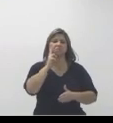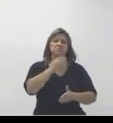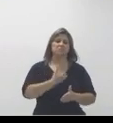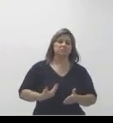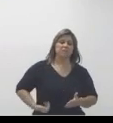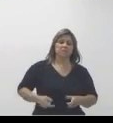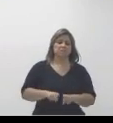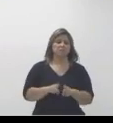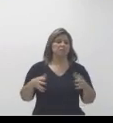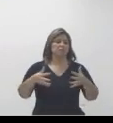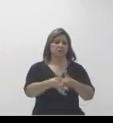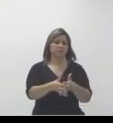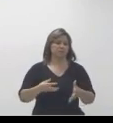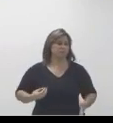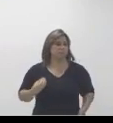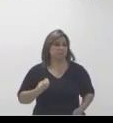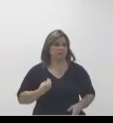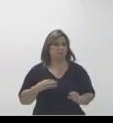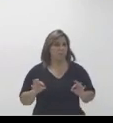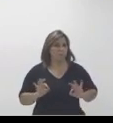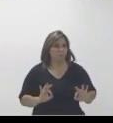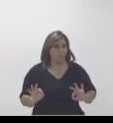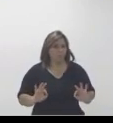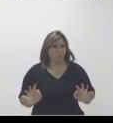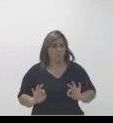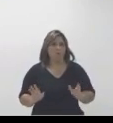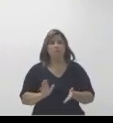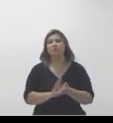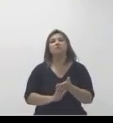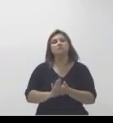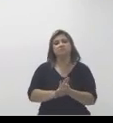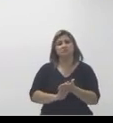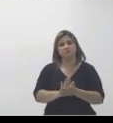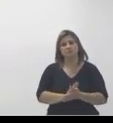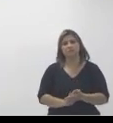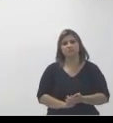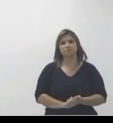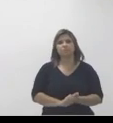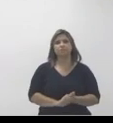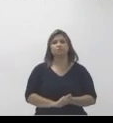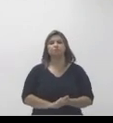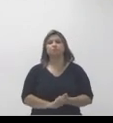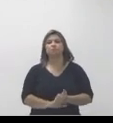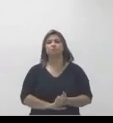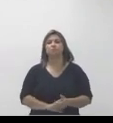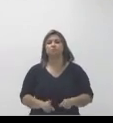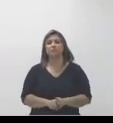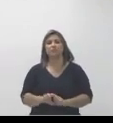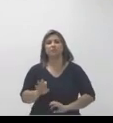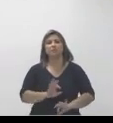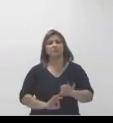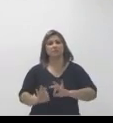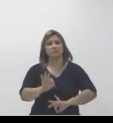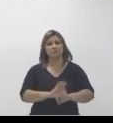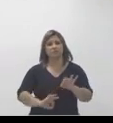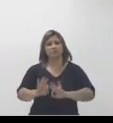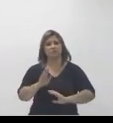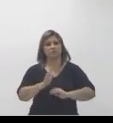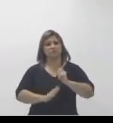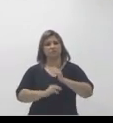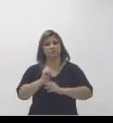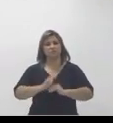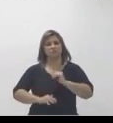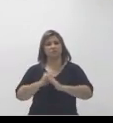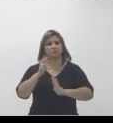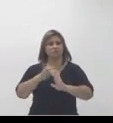ea minha é a minha possibilidade de irritar é executando planejando colocar em prática